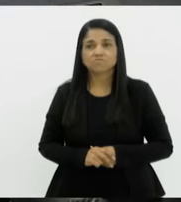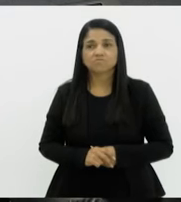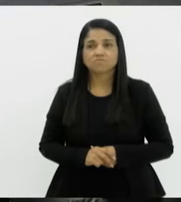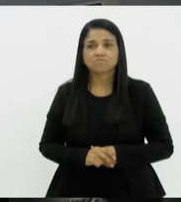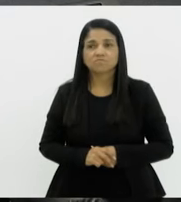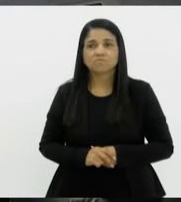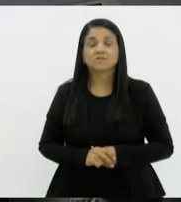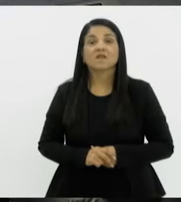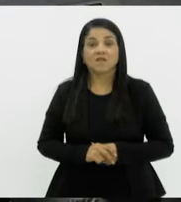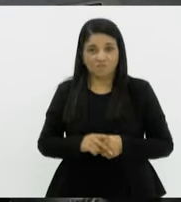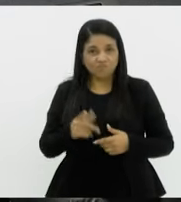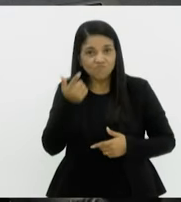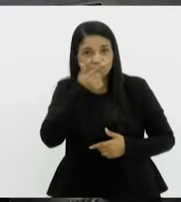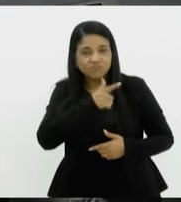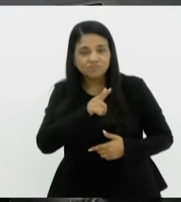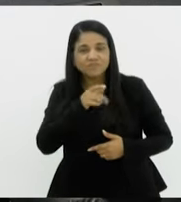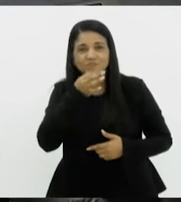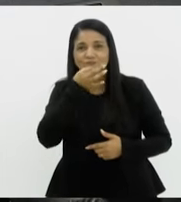Agora foi.